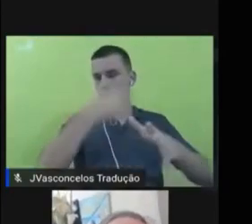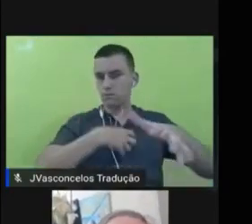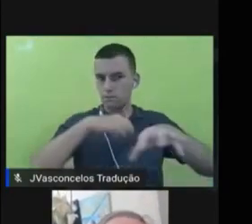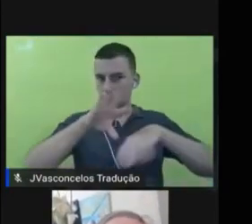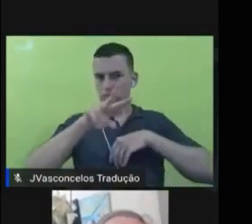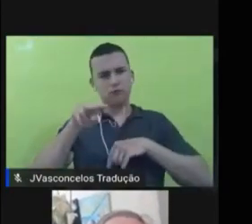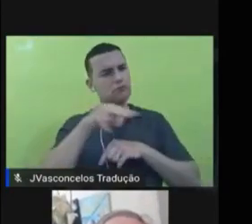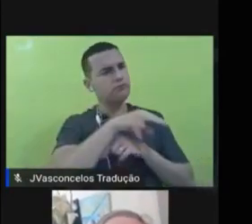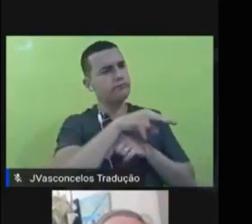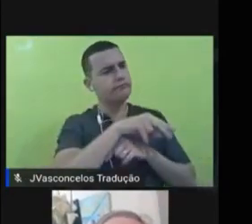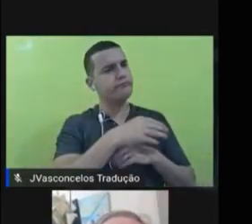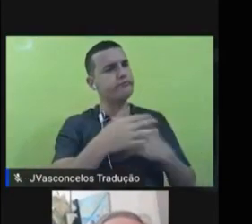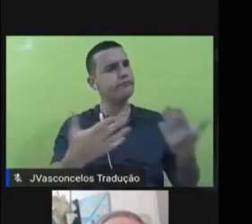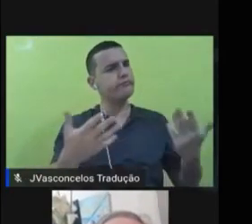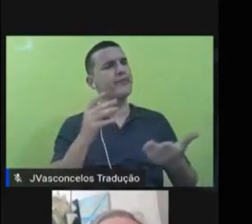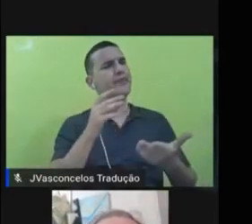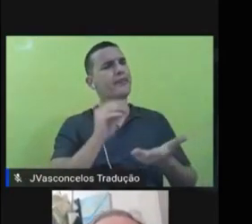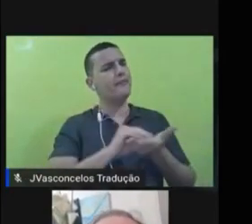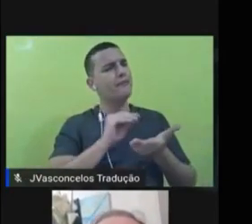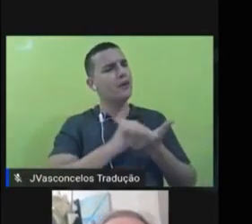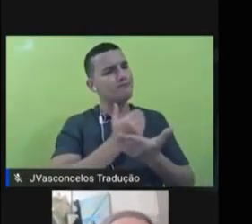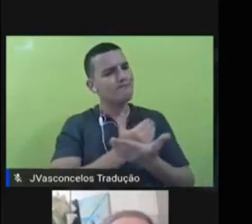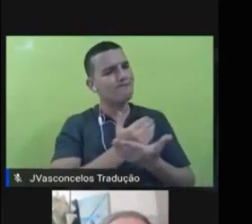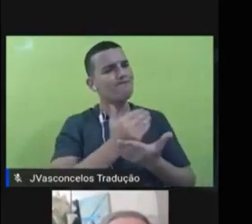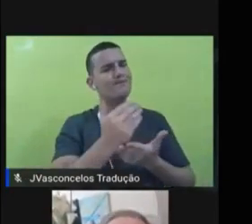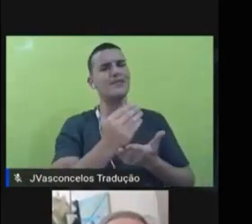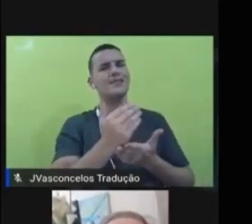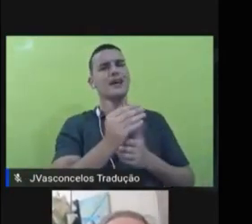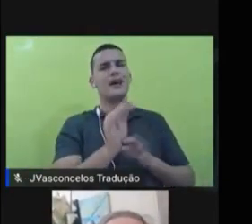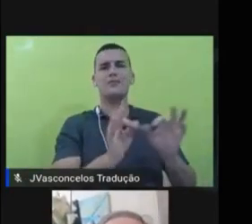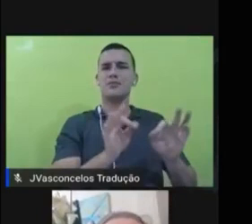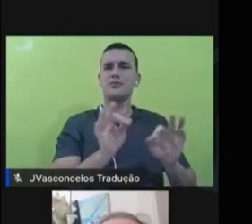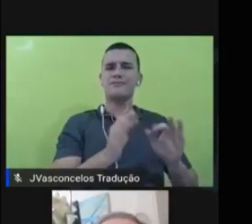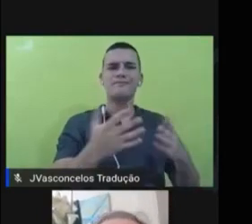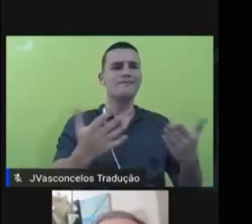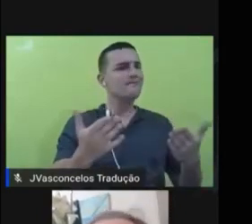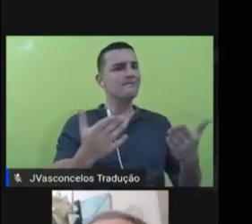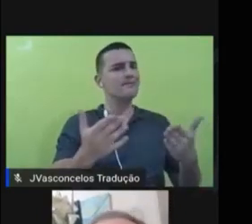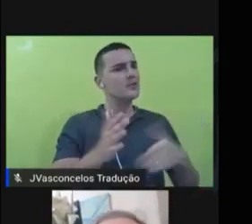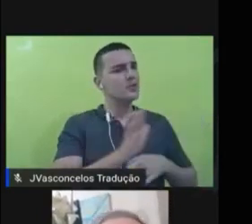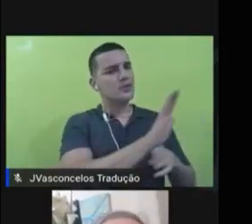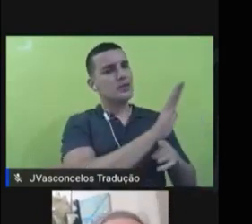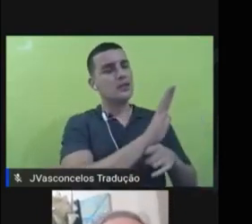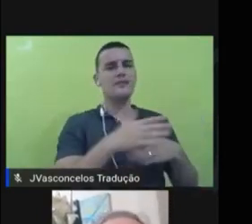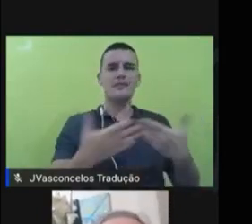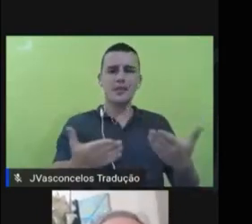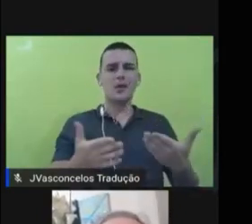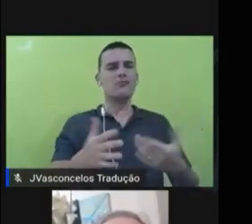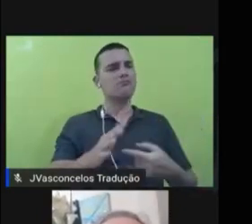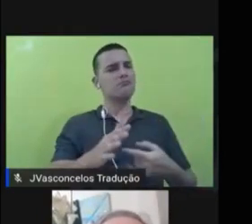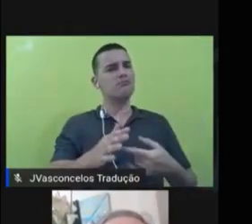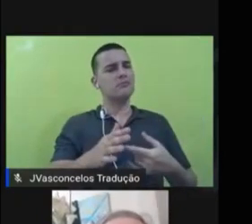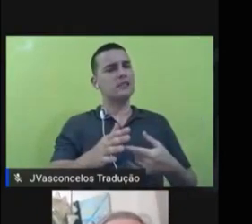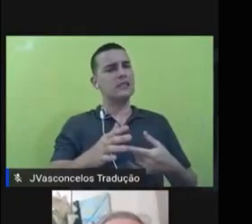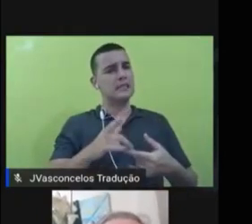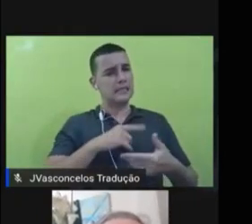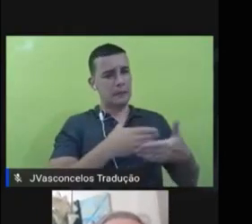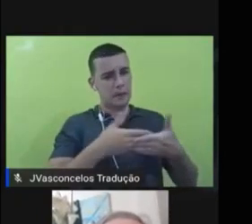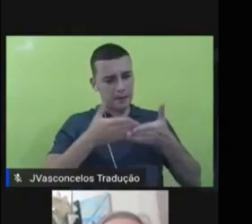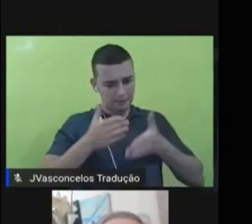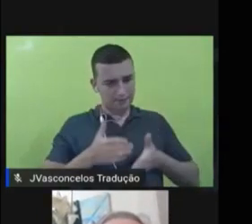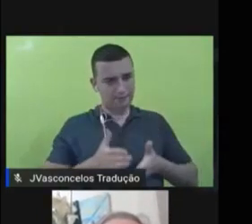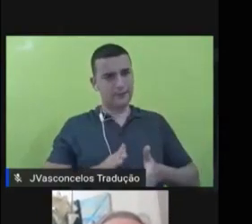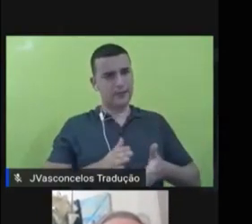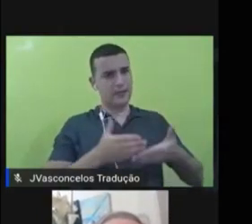não foi iniciado um projeto? Nasceram bebês com Zika na minha cidade, ou crianças que